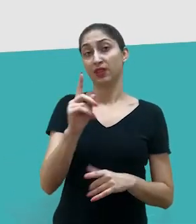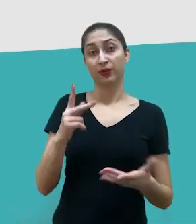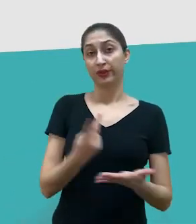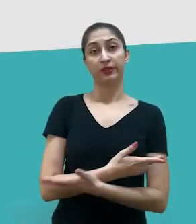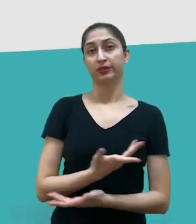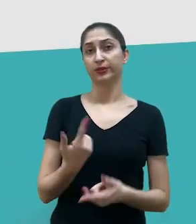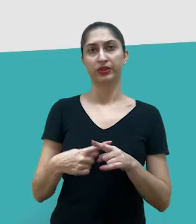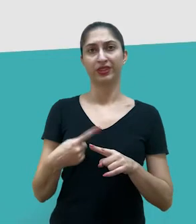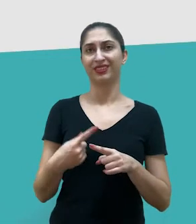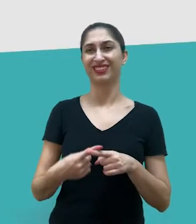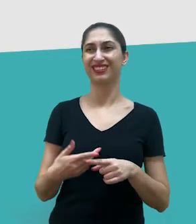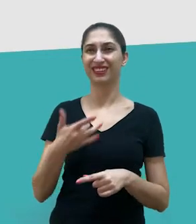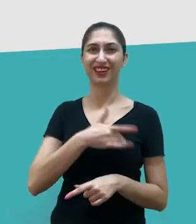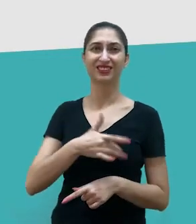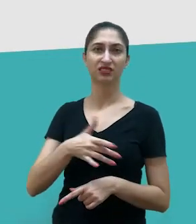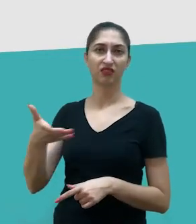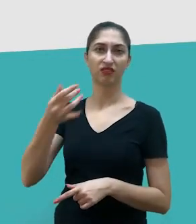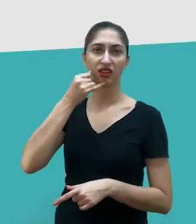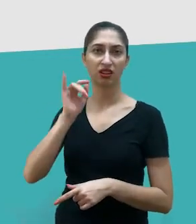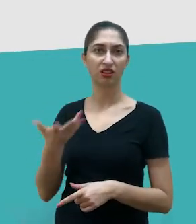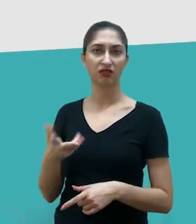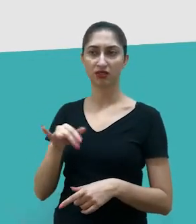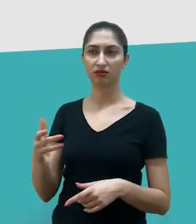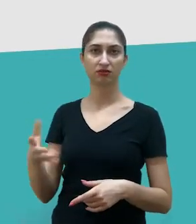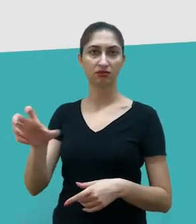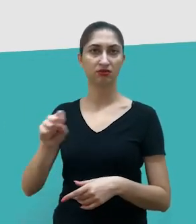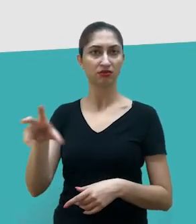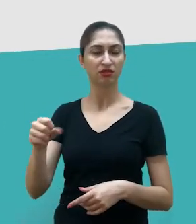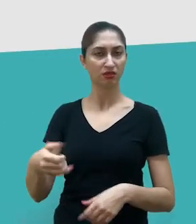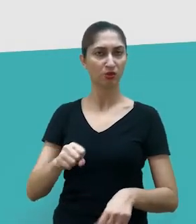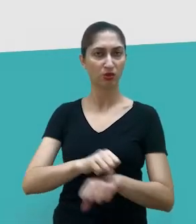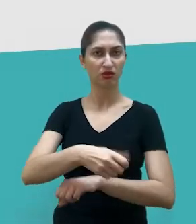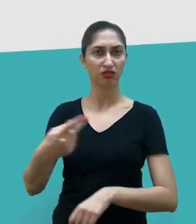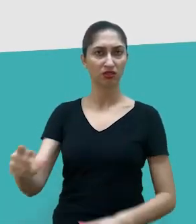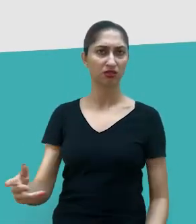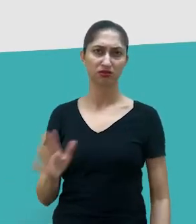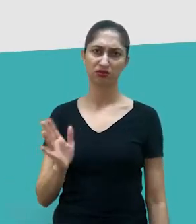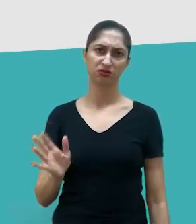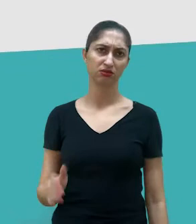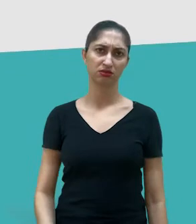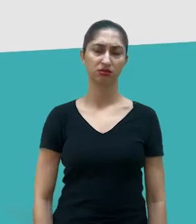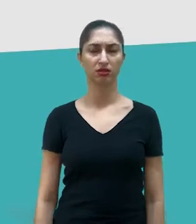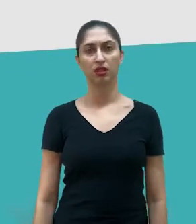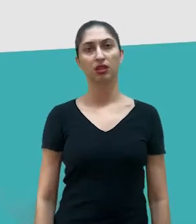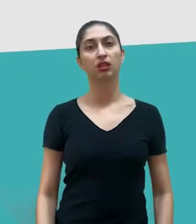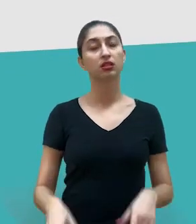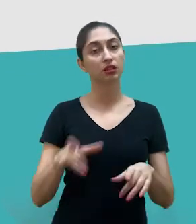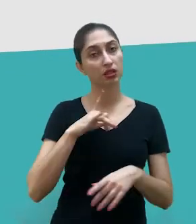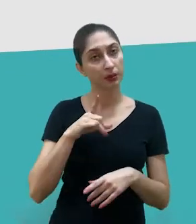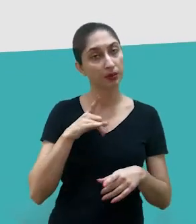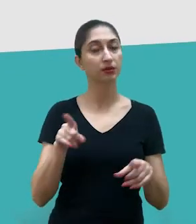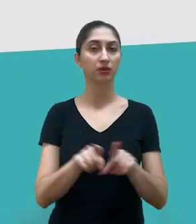Literalmente, o processo do verão começa com uma andorinha. Então, é a polinização que faz toda a mudança